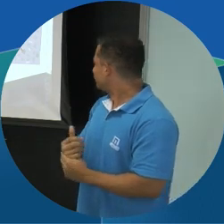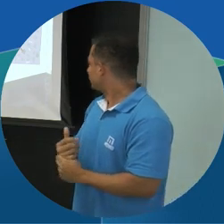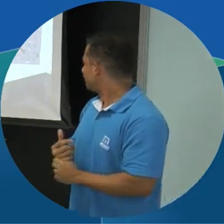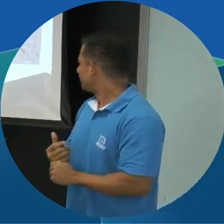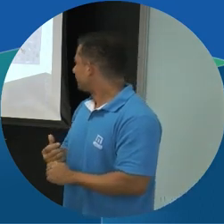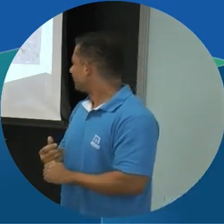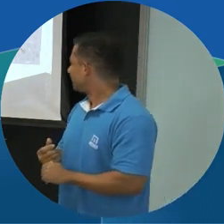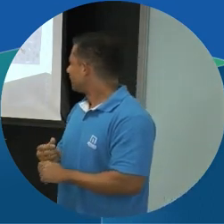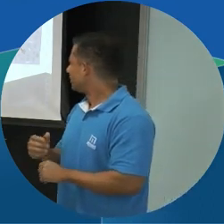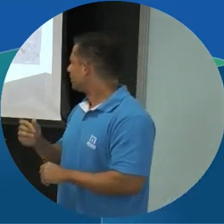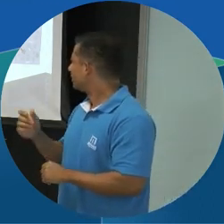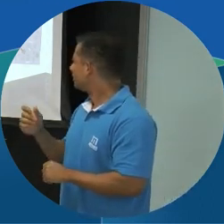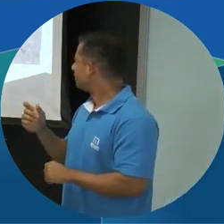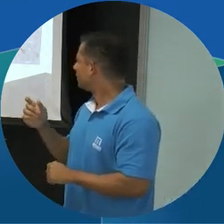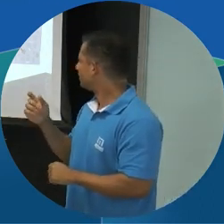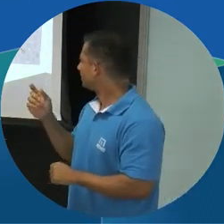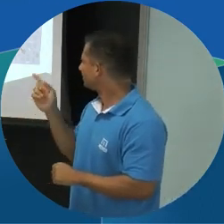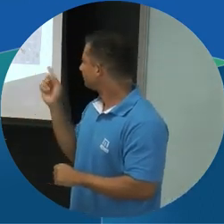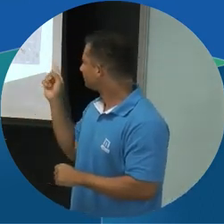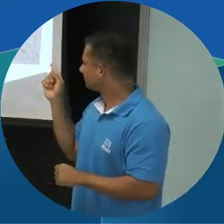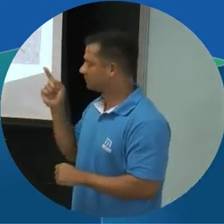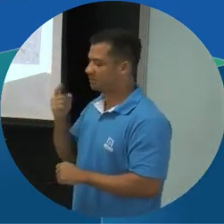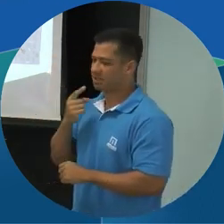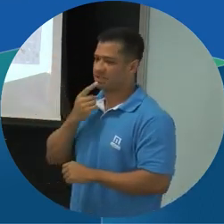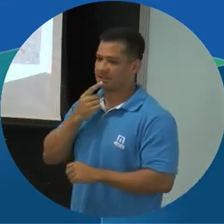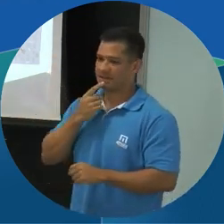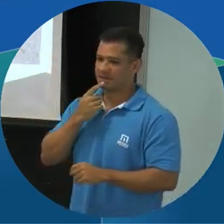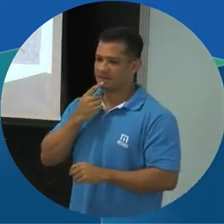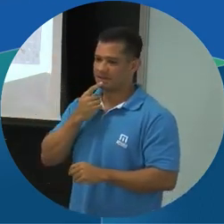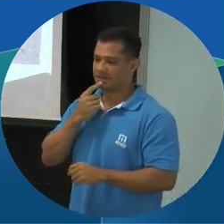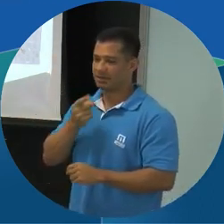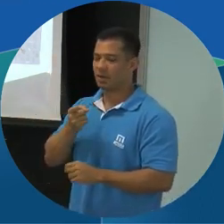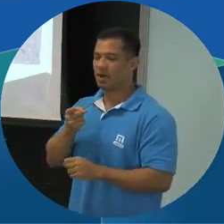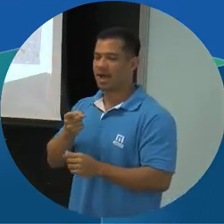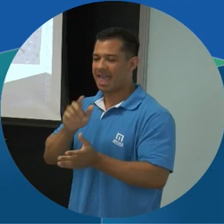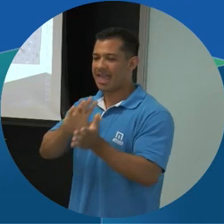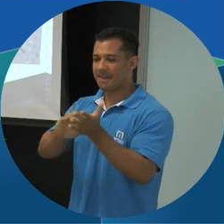Essa remoção, como eu falei para você, ela ocorre aí com essa geração